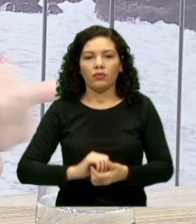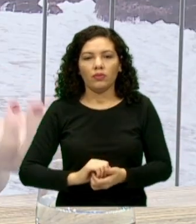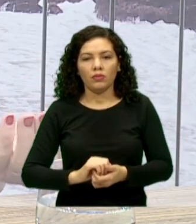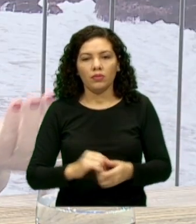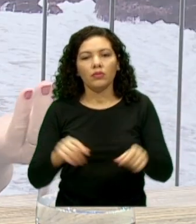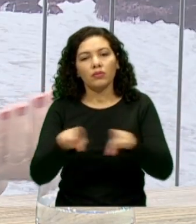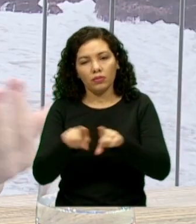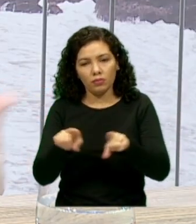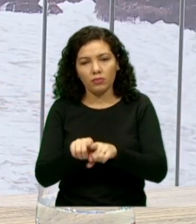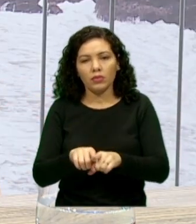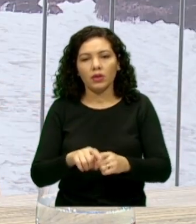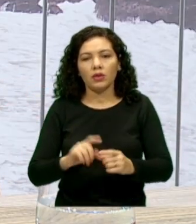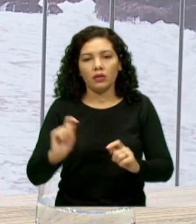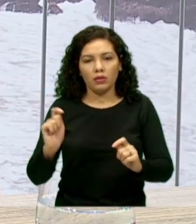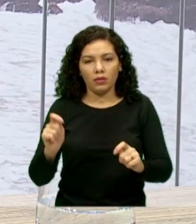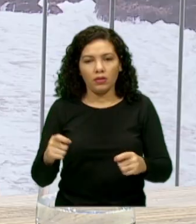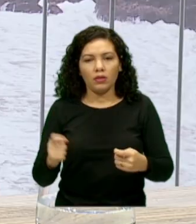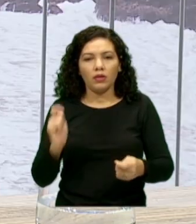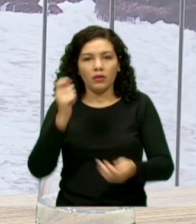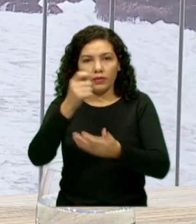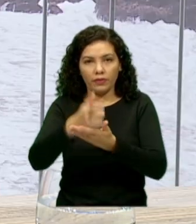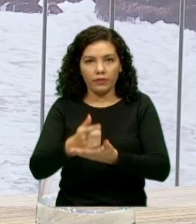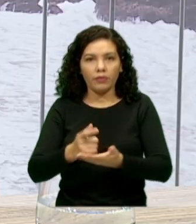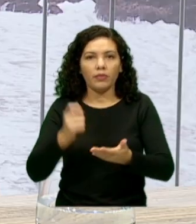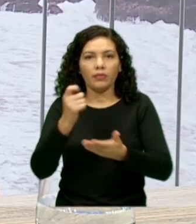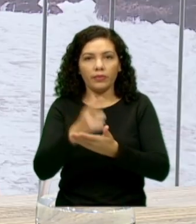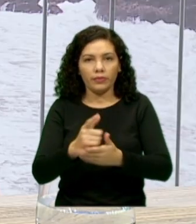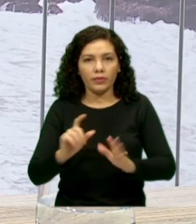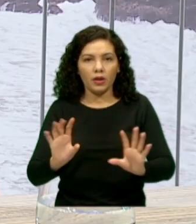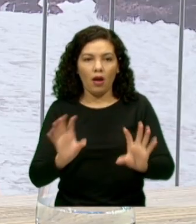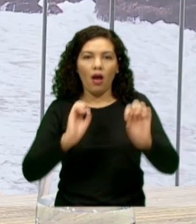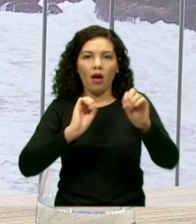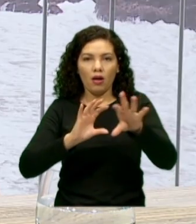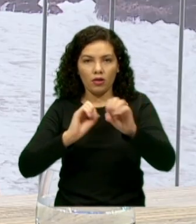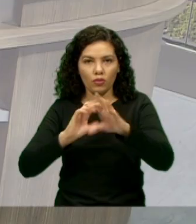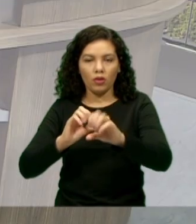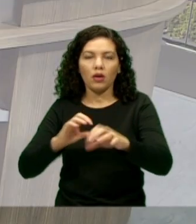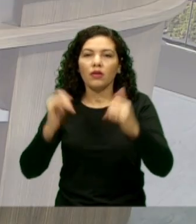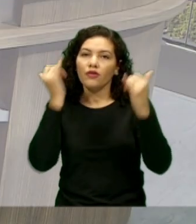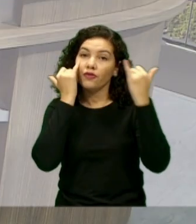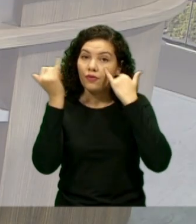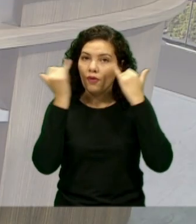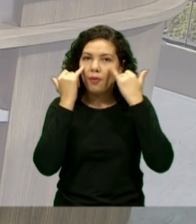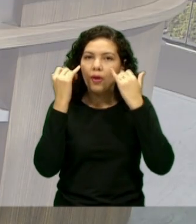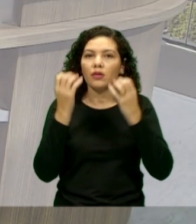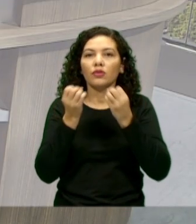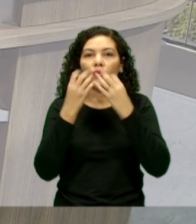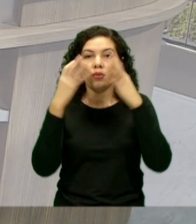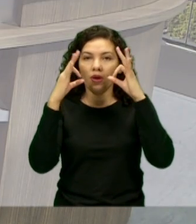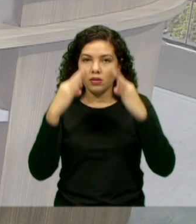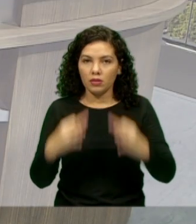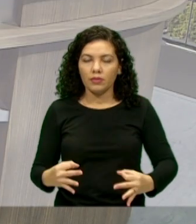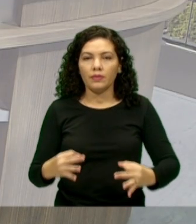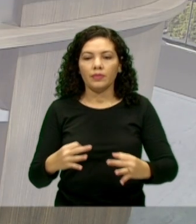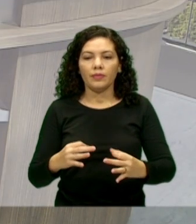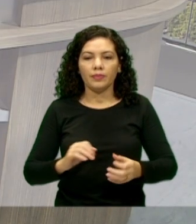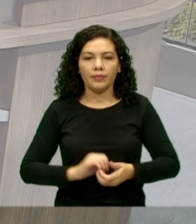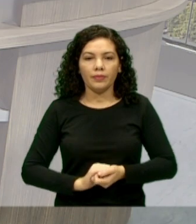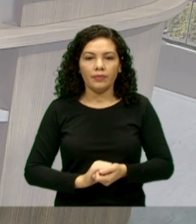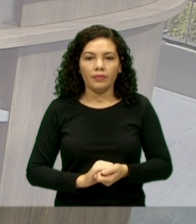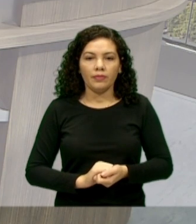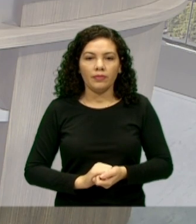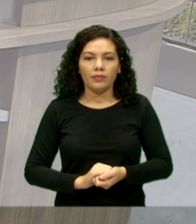e também, lógico, investir muito em educação. Em boa informação, né? E informação correta.